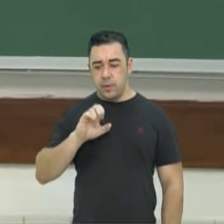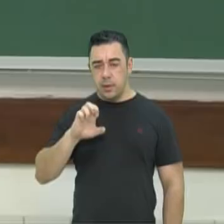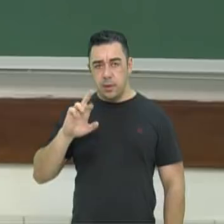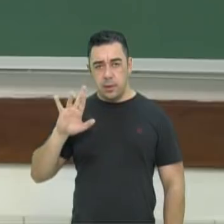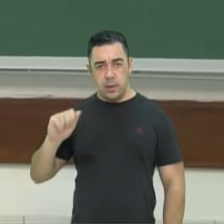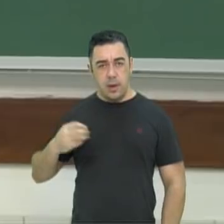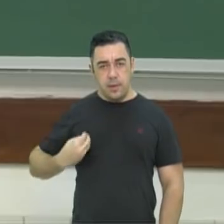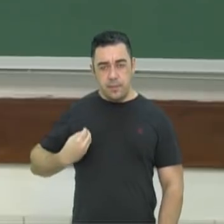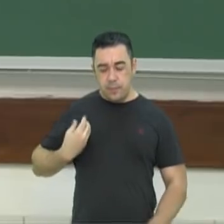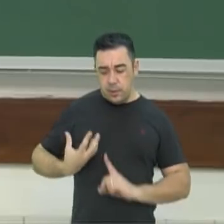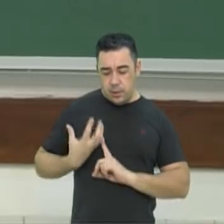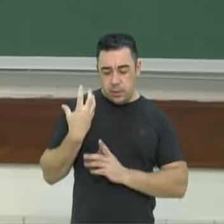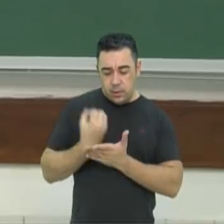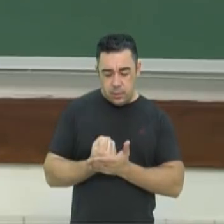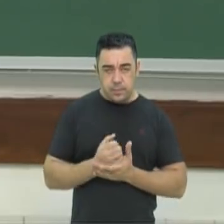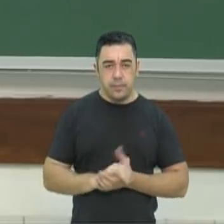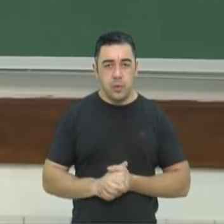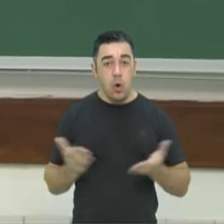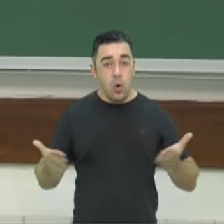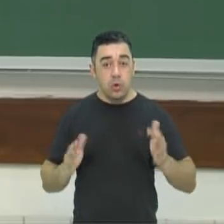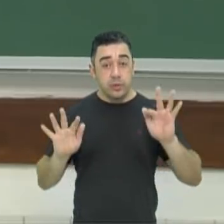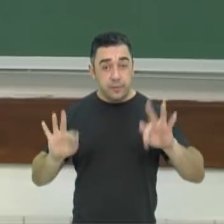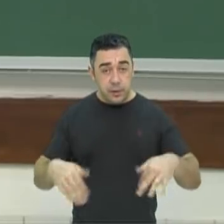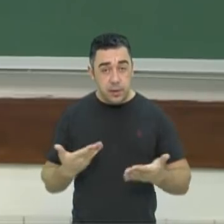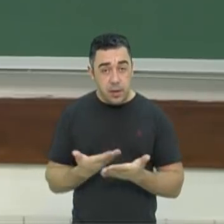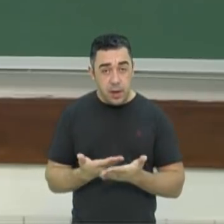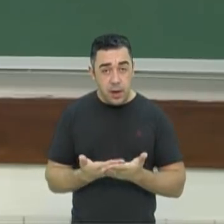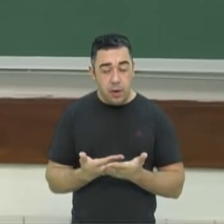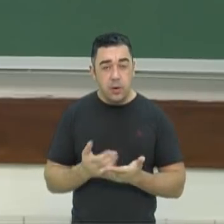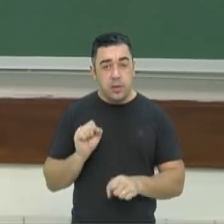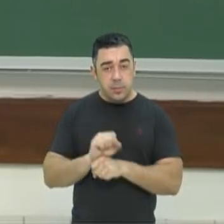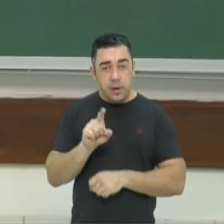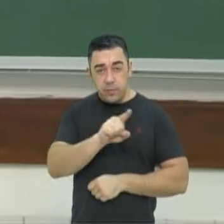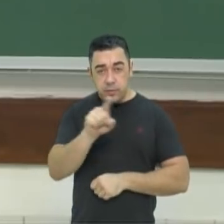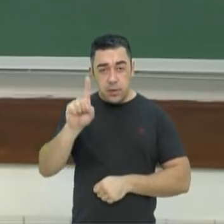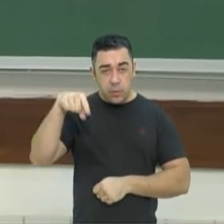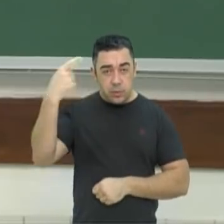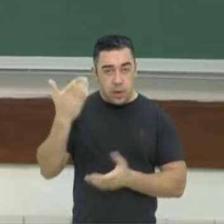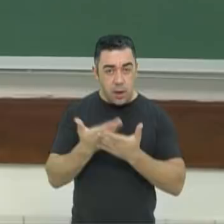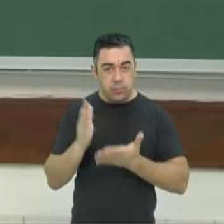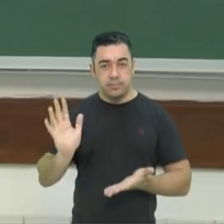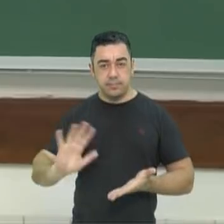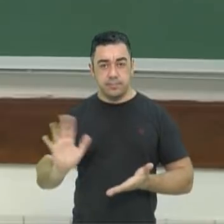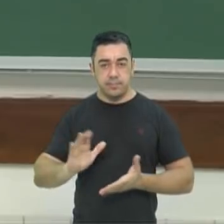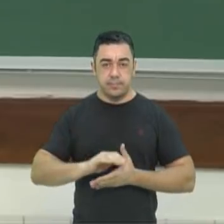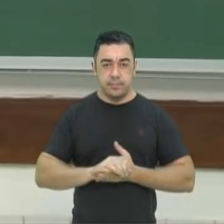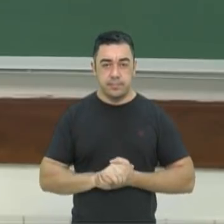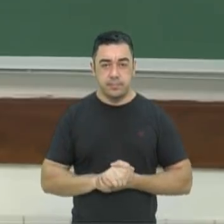biografia. Por hoje, eu fico por aqui, espero vocês na próxima aula e até lá!